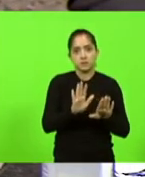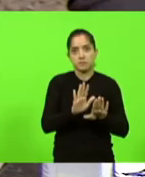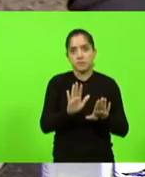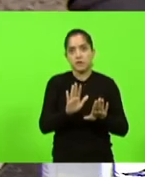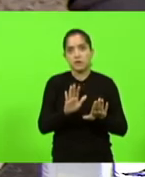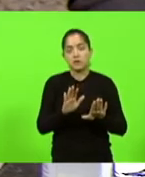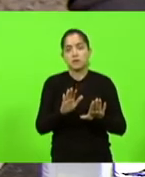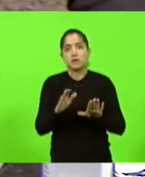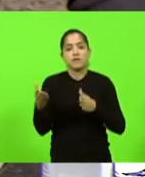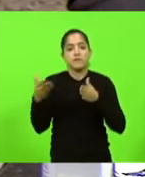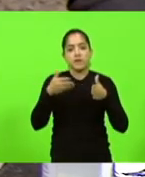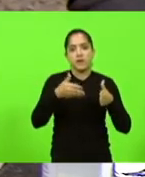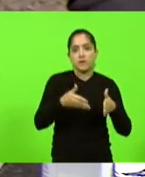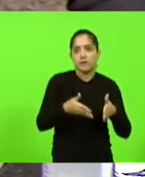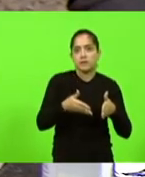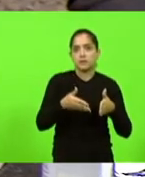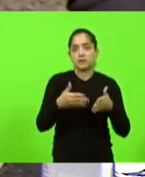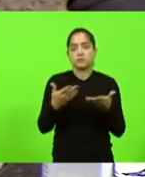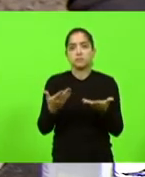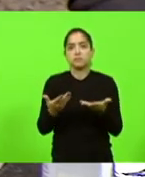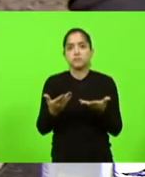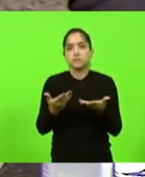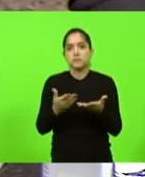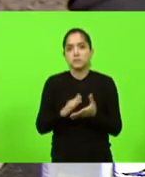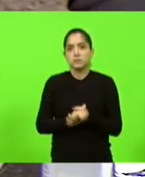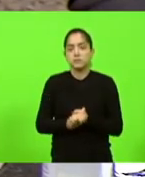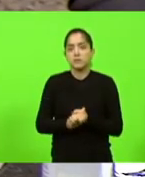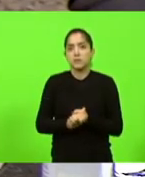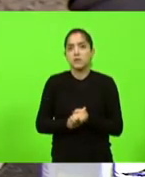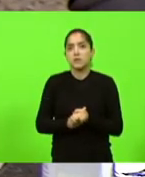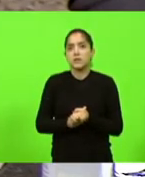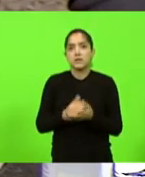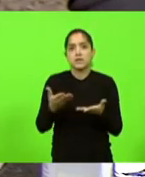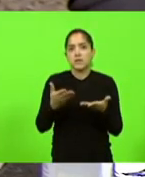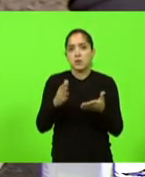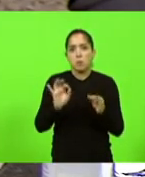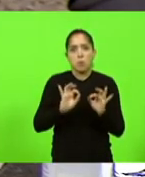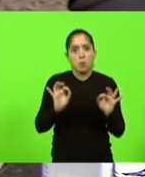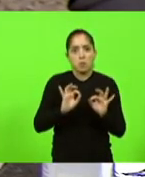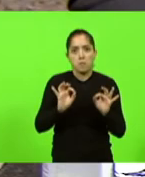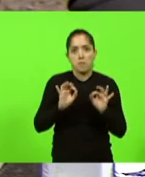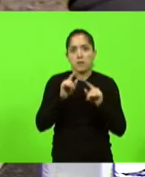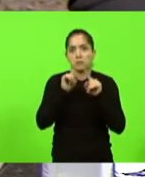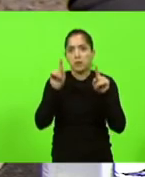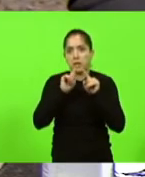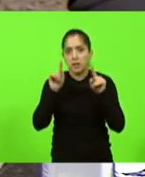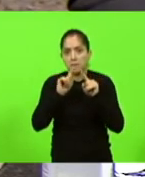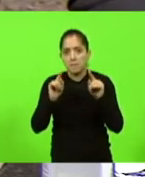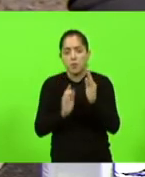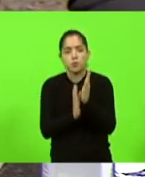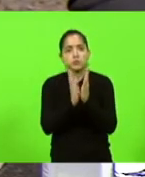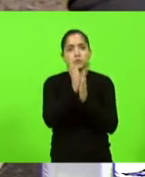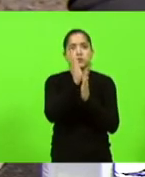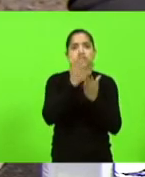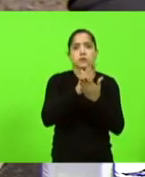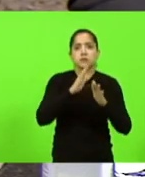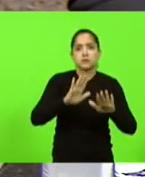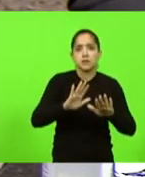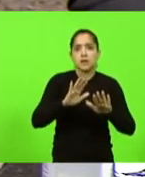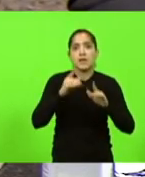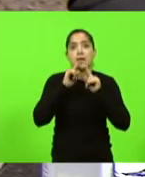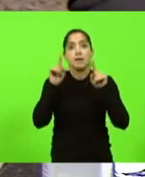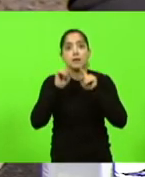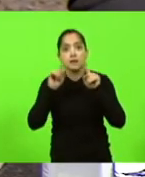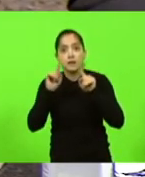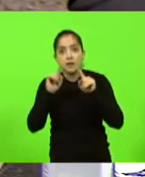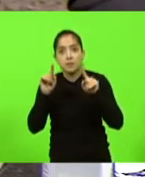aqui, que não tem nem diligência. E ele em nenhum momento aqui reclamou de se desburocratizar ou não. Ele reclamou aqui que pediu